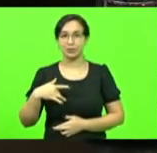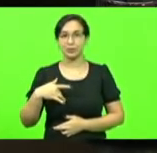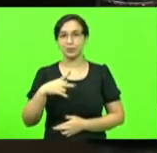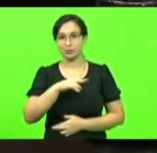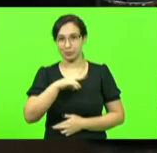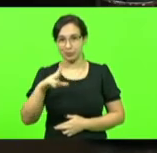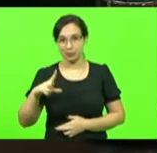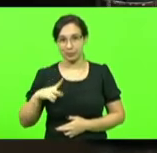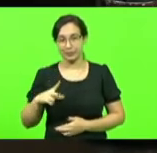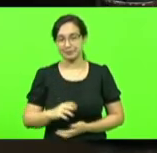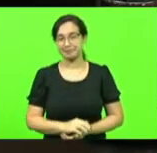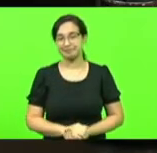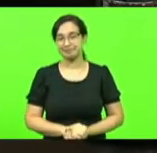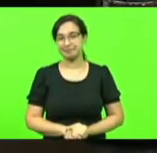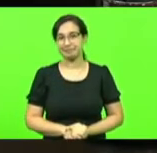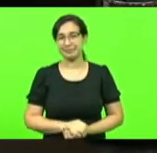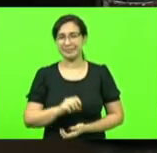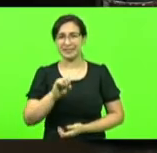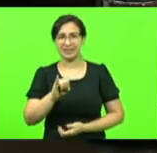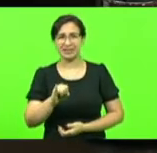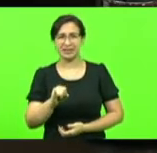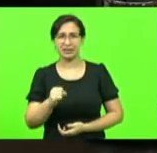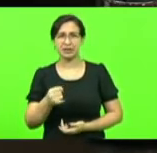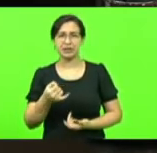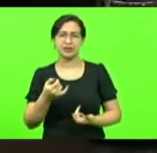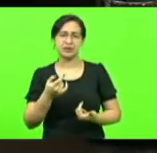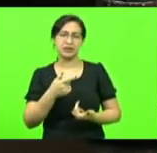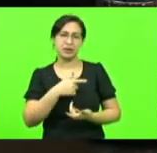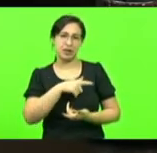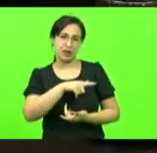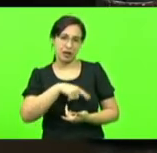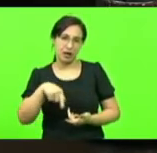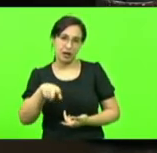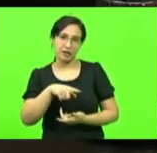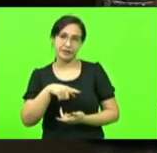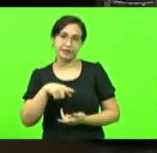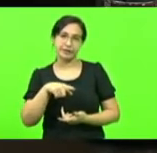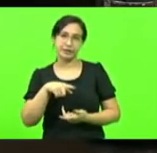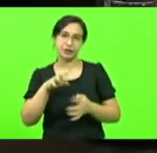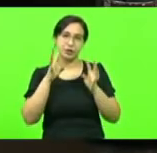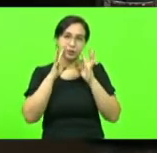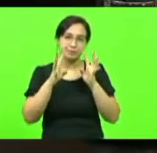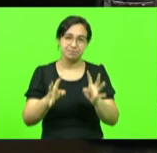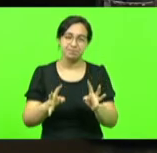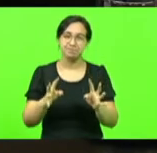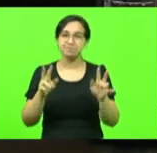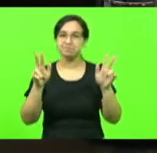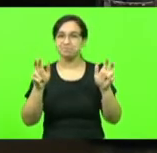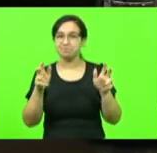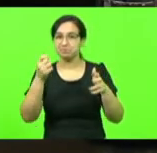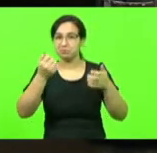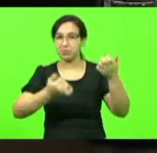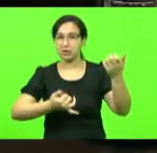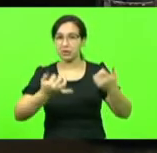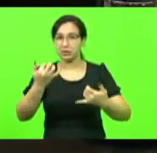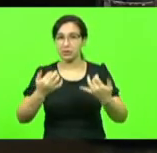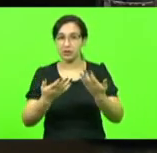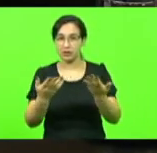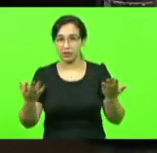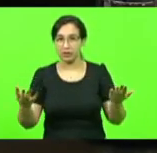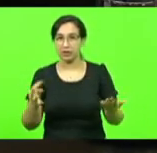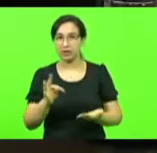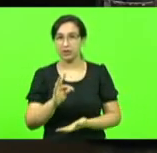Deputado, se levarmos em conta as falas dos nossos colegas, né, terapeutas